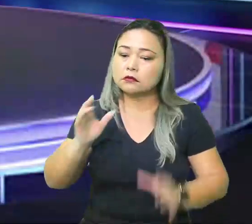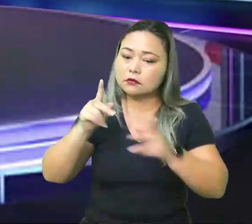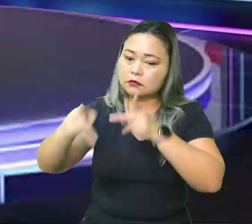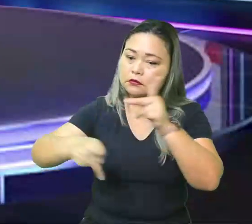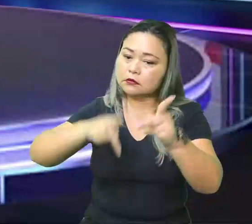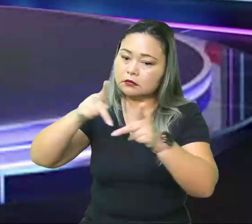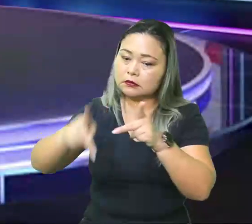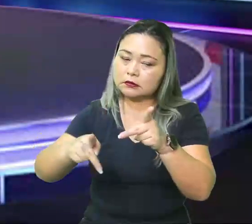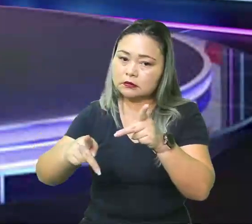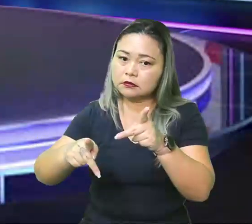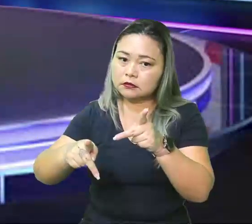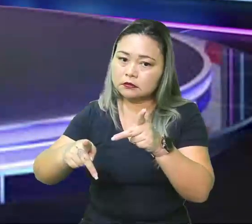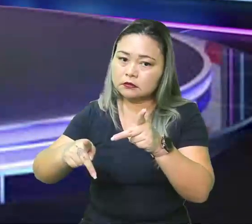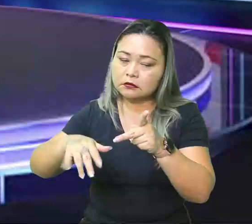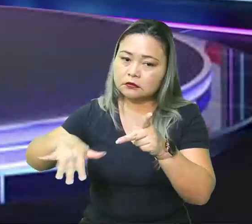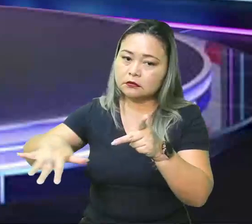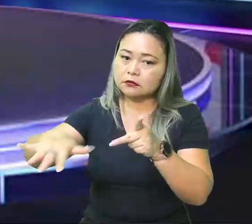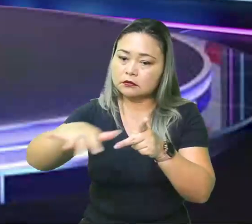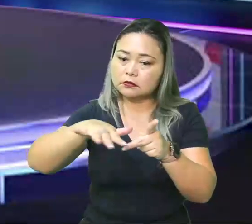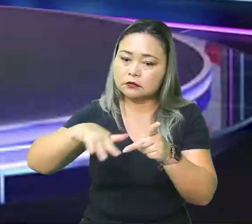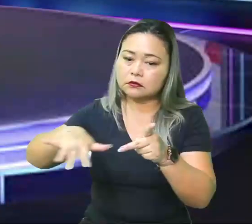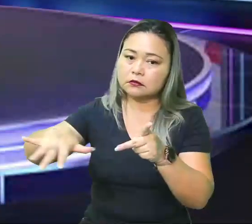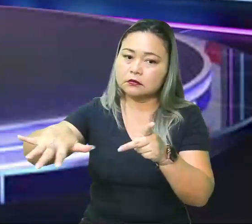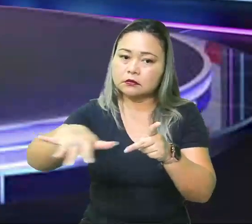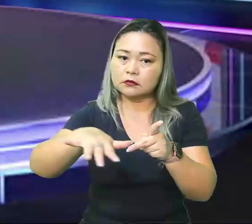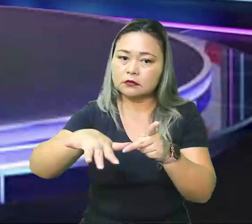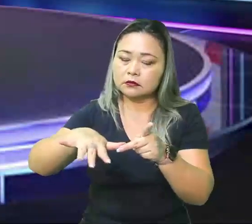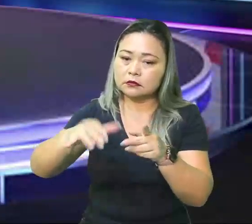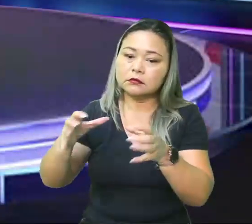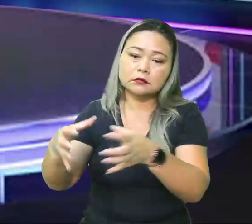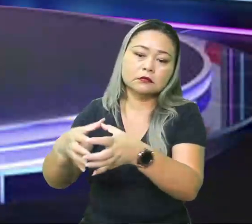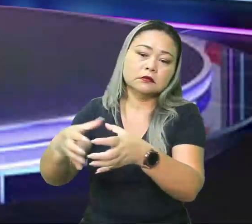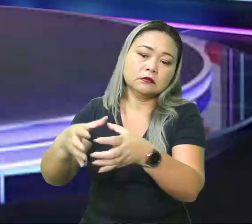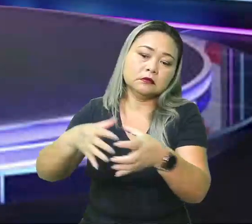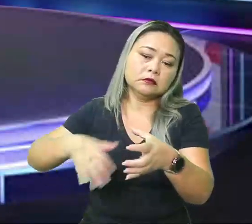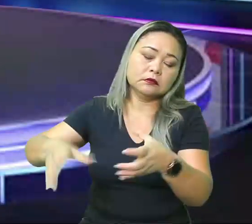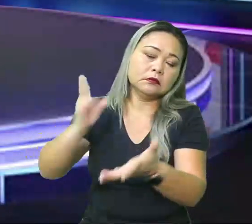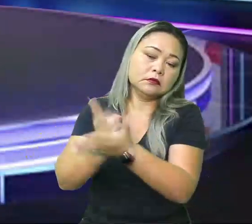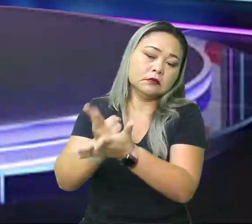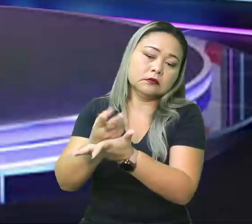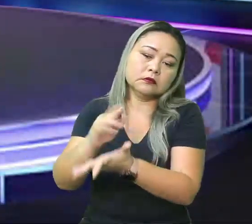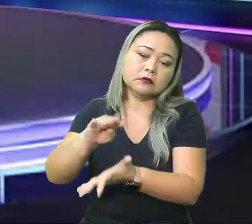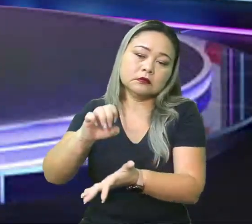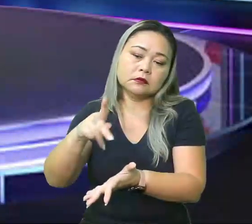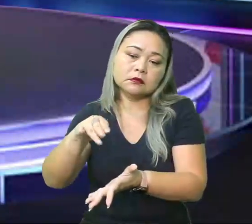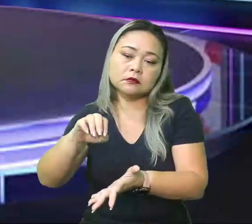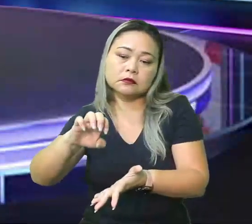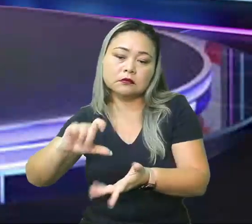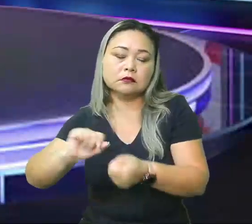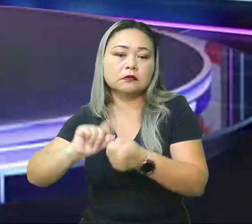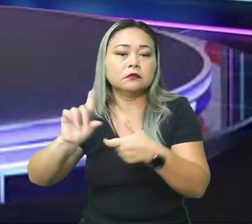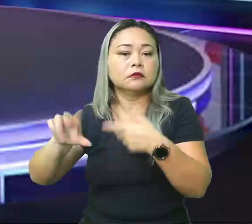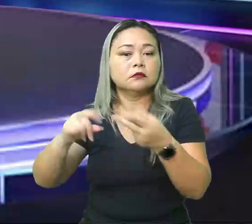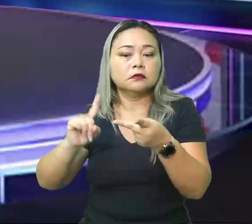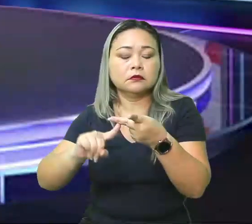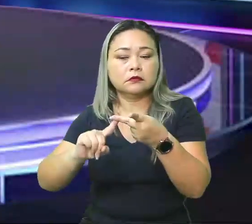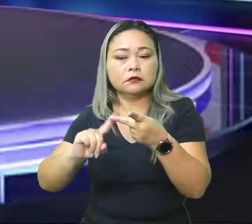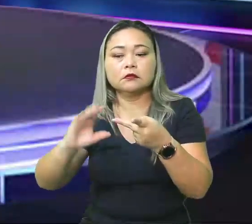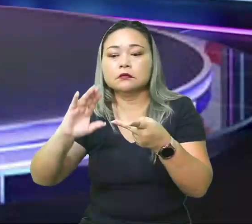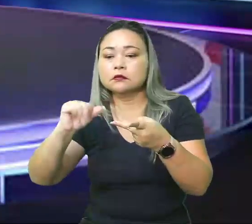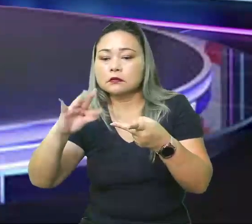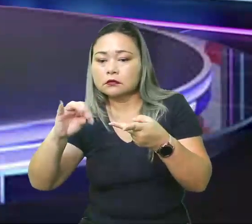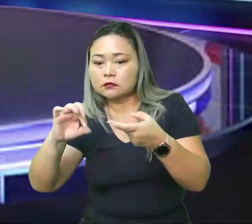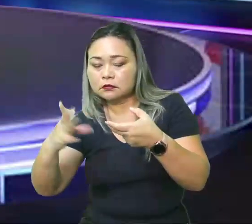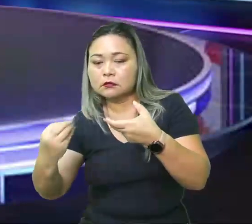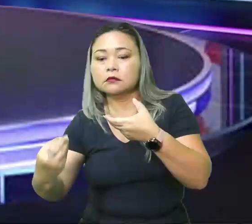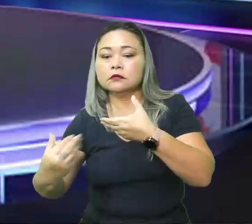populações de indivíduos, aglomeramento, né? Ou conjunto de indivíduos da mesma espécie. E você vai ter as bactérias, que